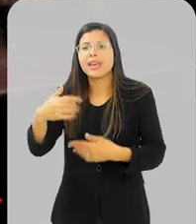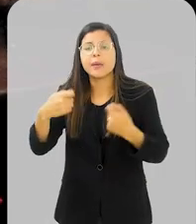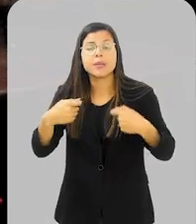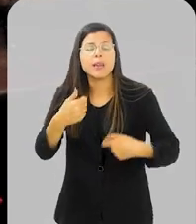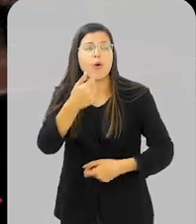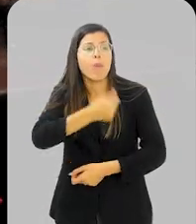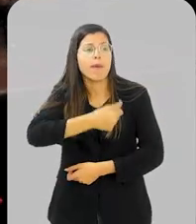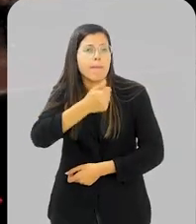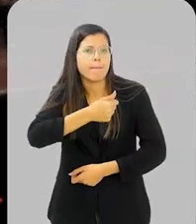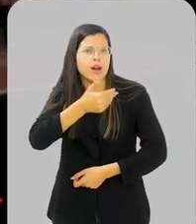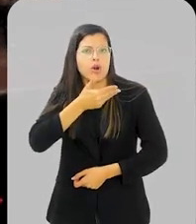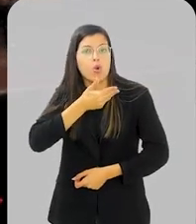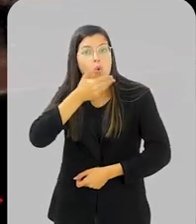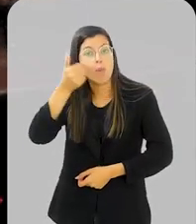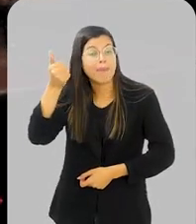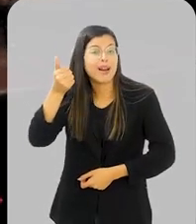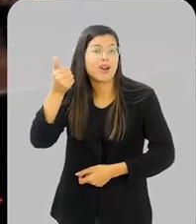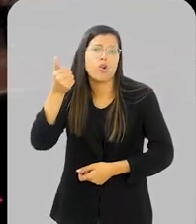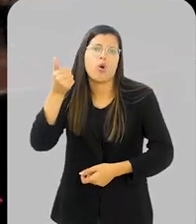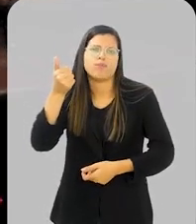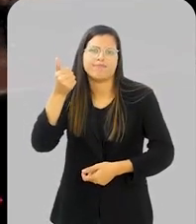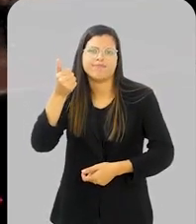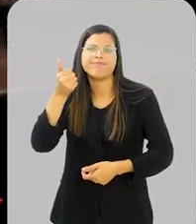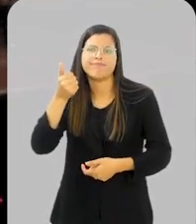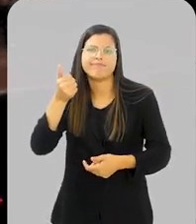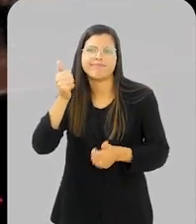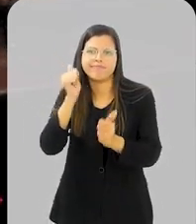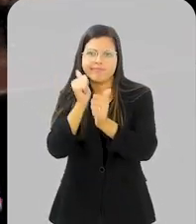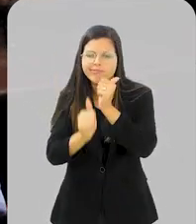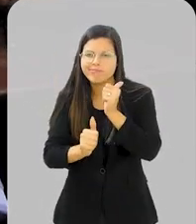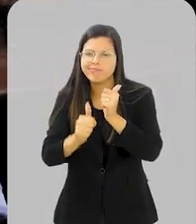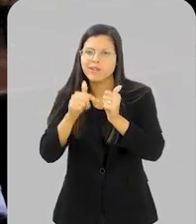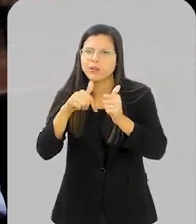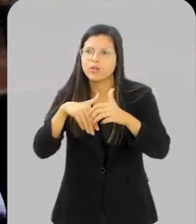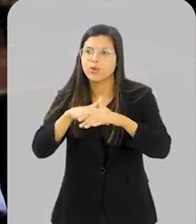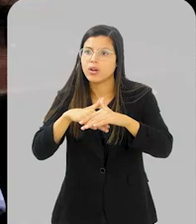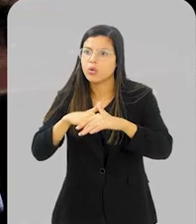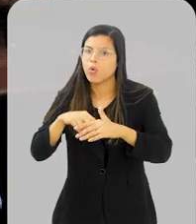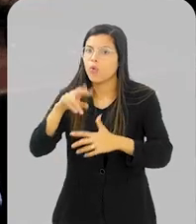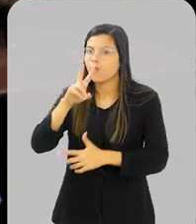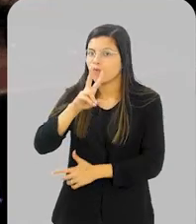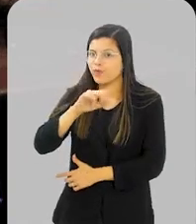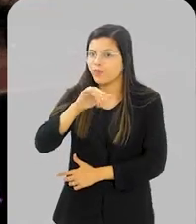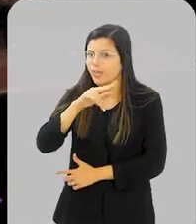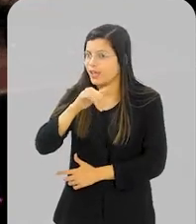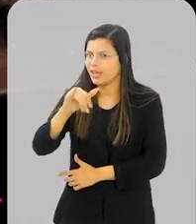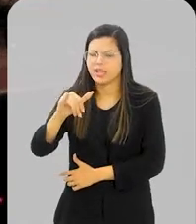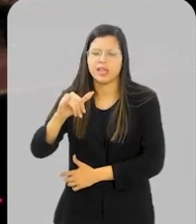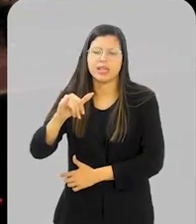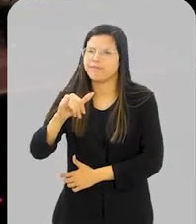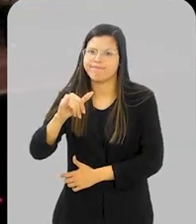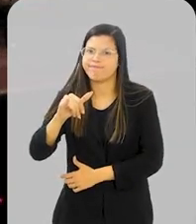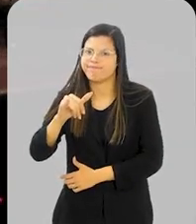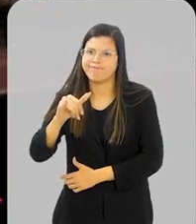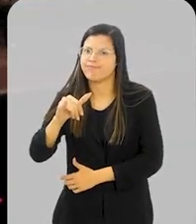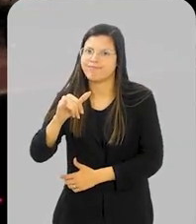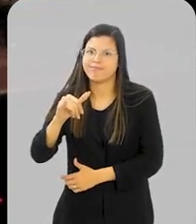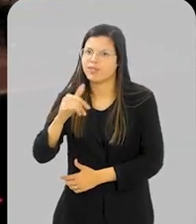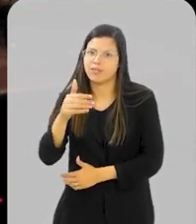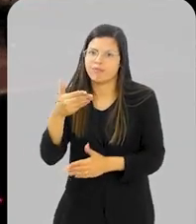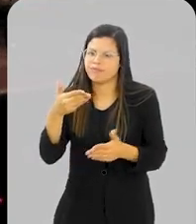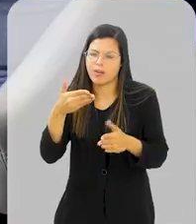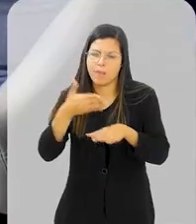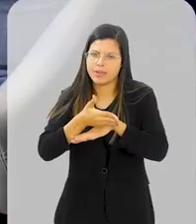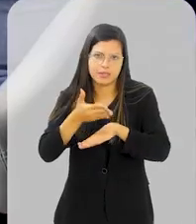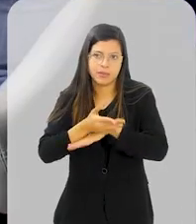primeiro? O melhor que estava em campo? O Vinícius Júnior não estava em campo. Ele estava